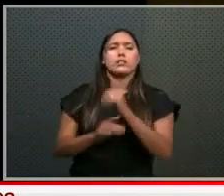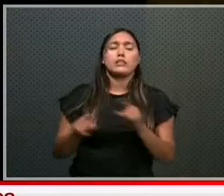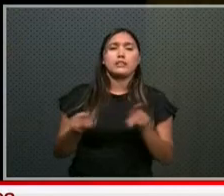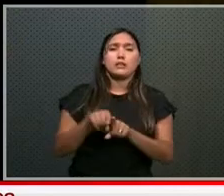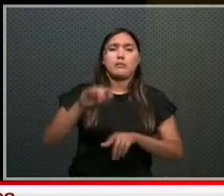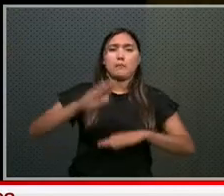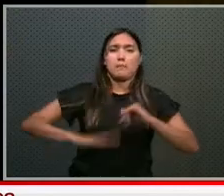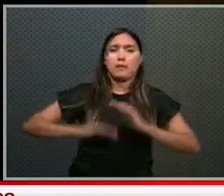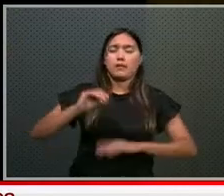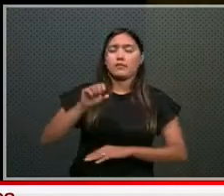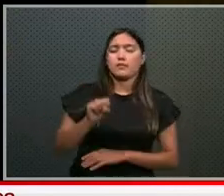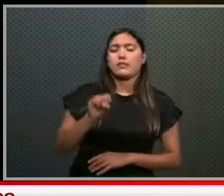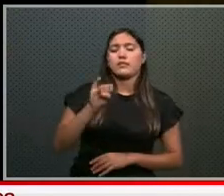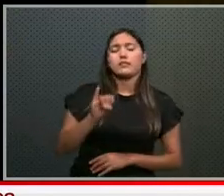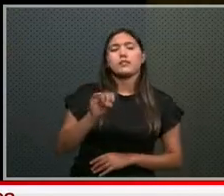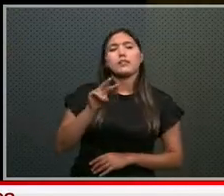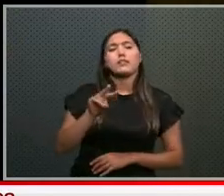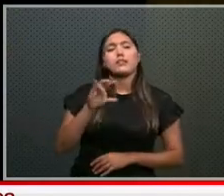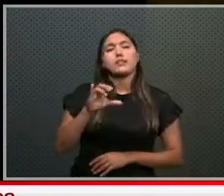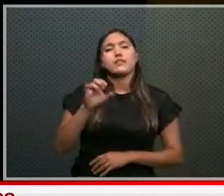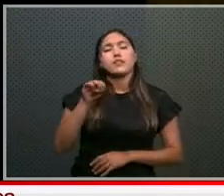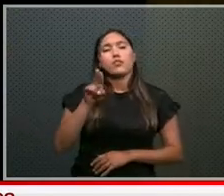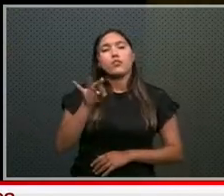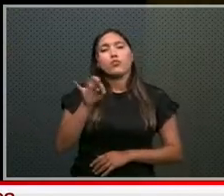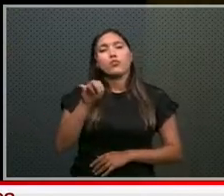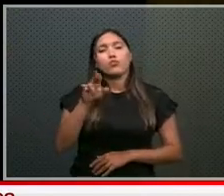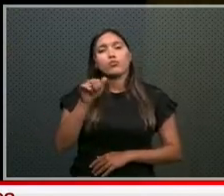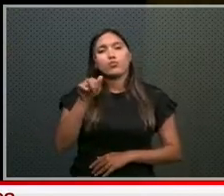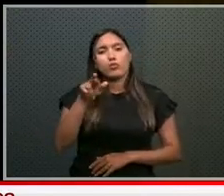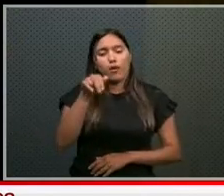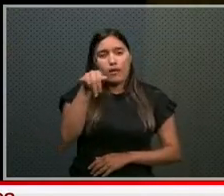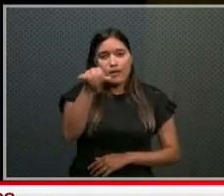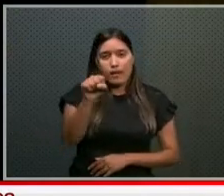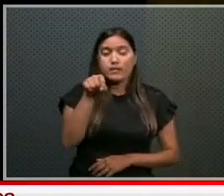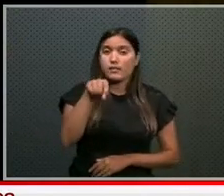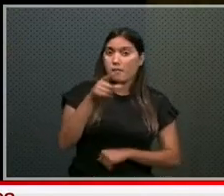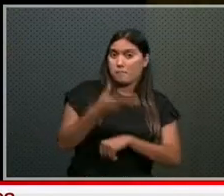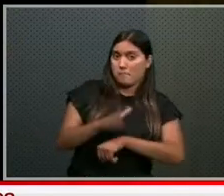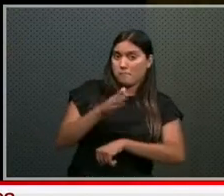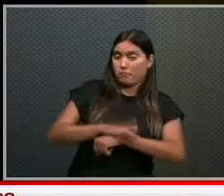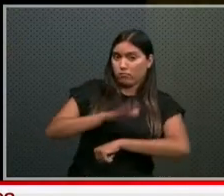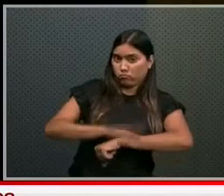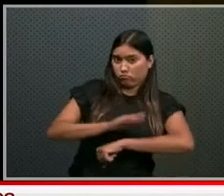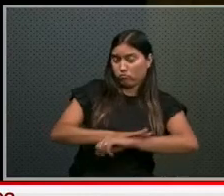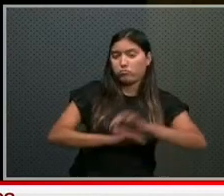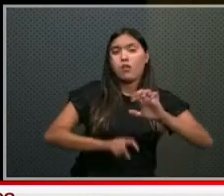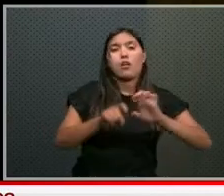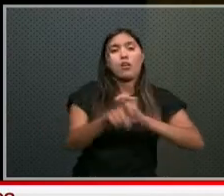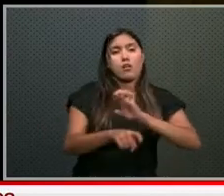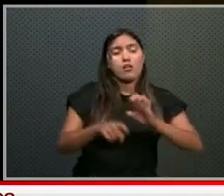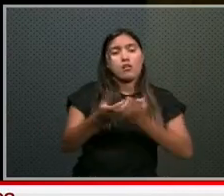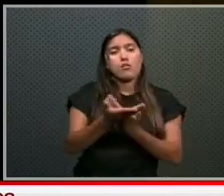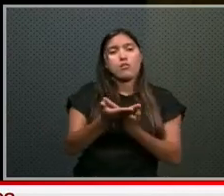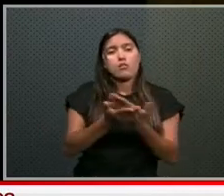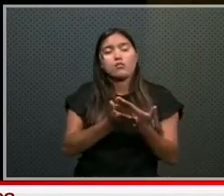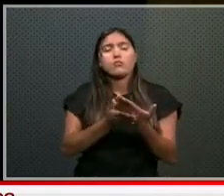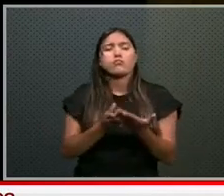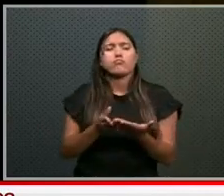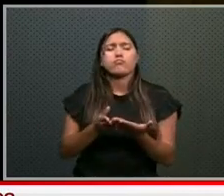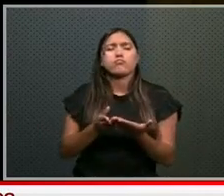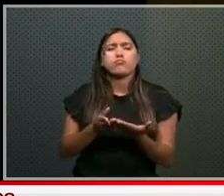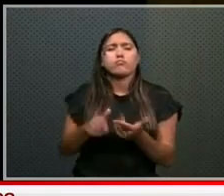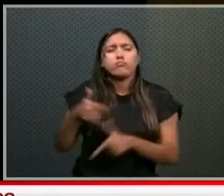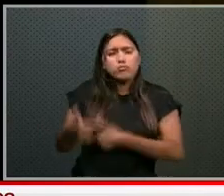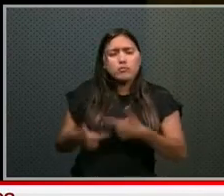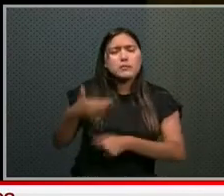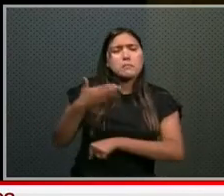culturais essas práticas ensejaram inclusive uma aplicação prática muito